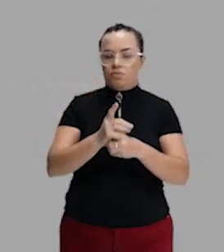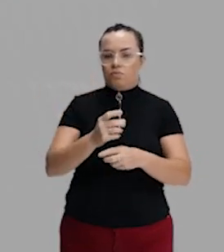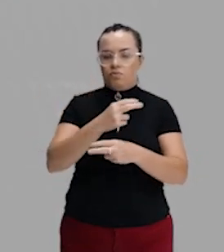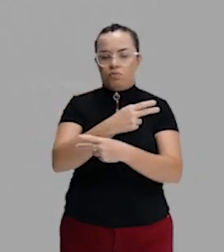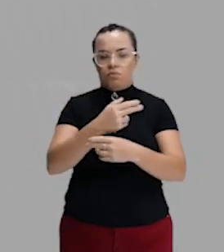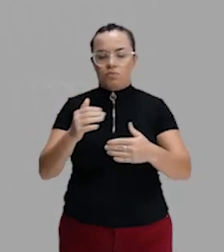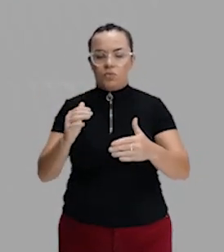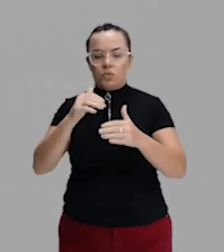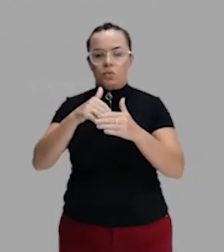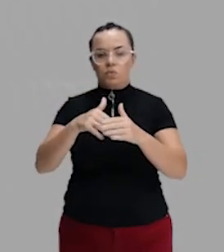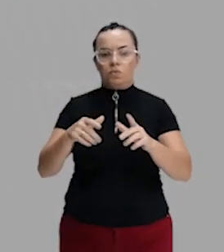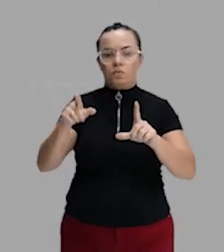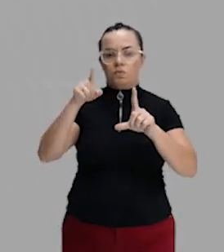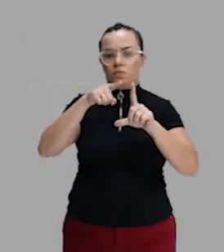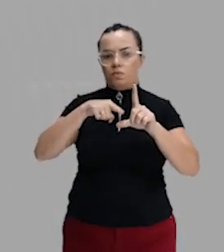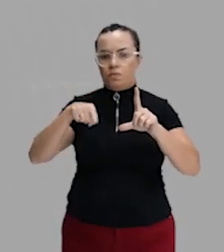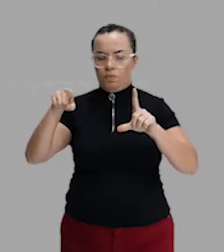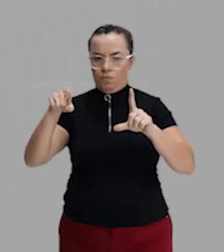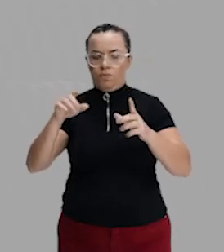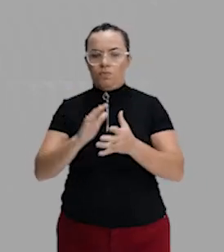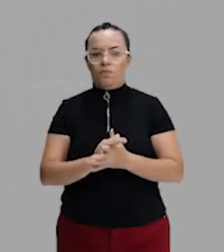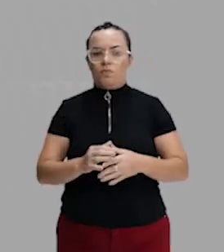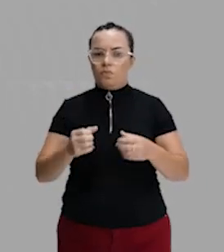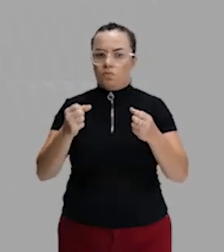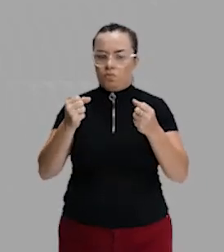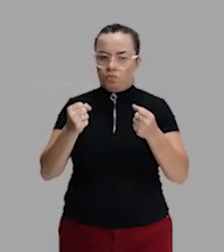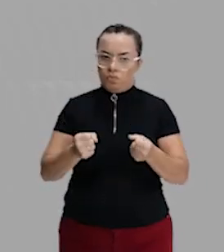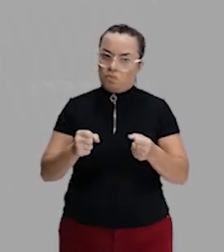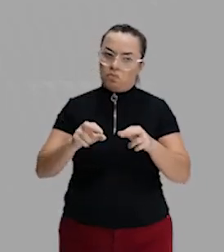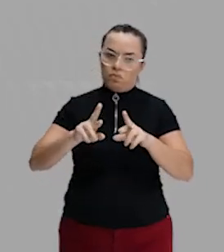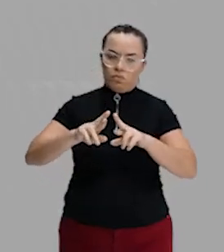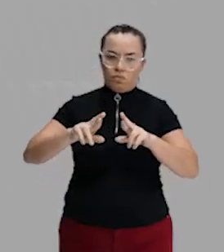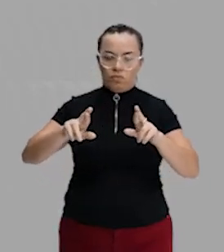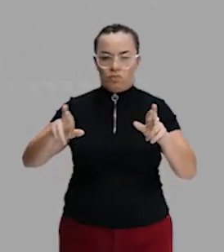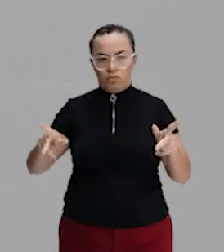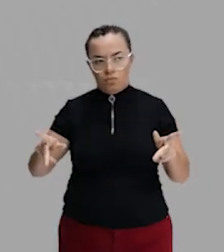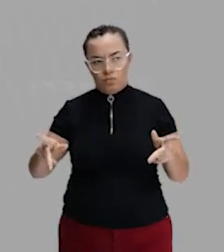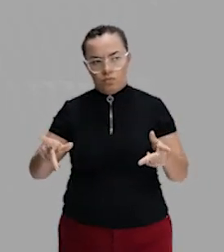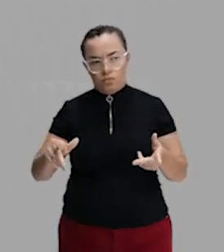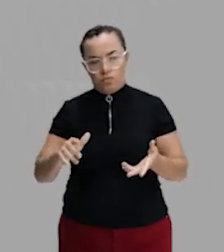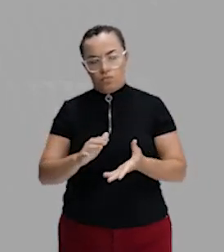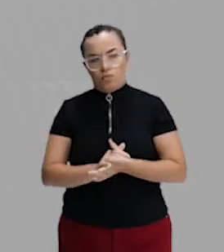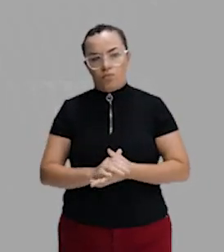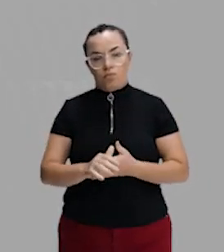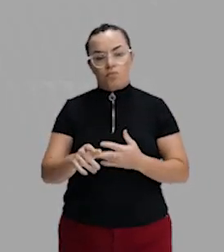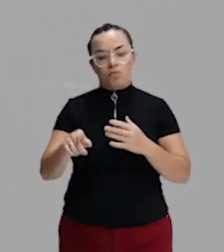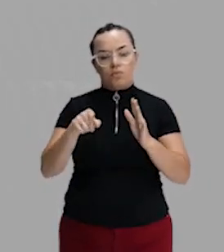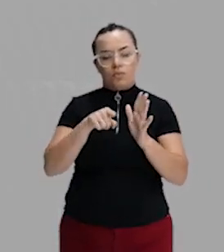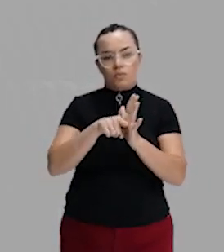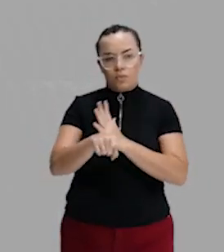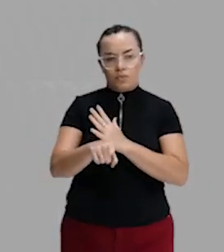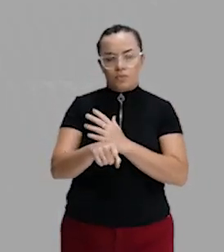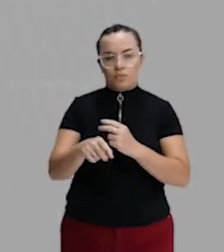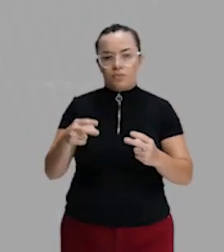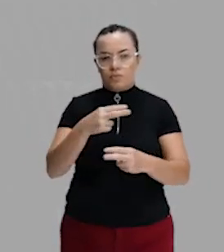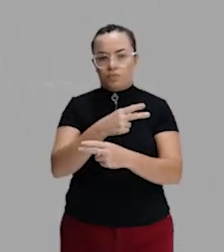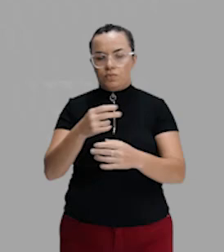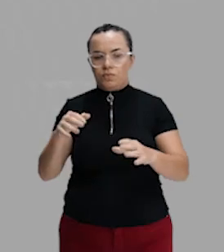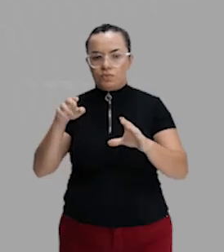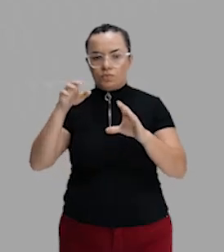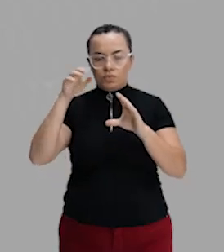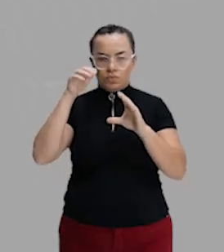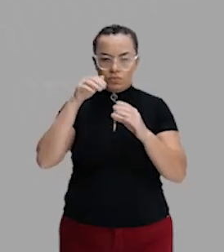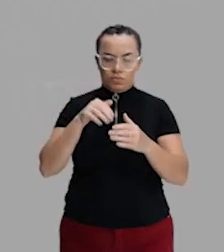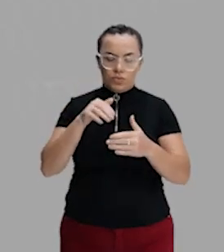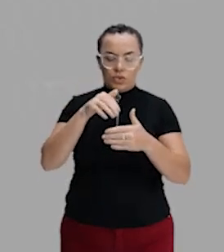que compõem a parábola. Tá? Você pode fazer o contrário também. A questão pode te dar esses elementos e pedir a